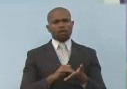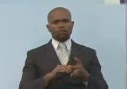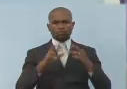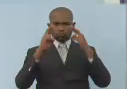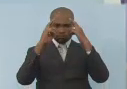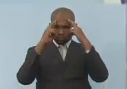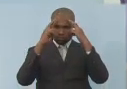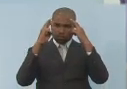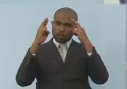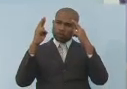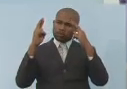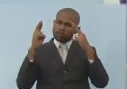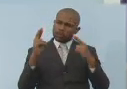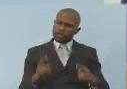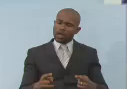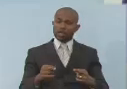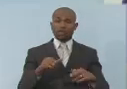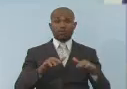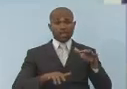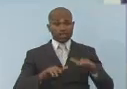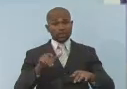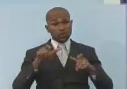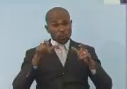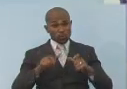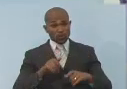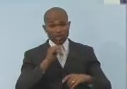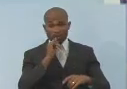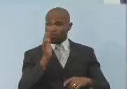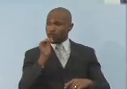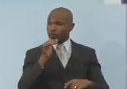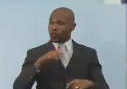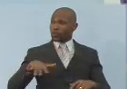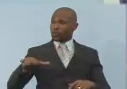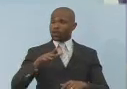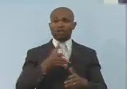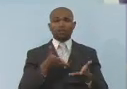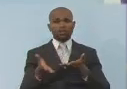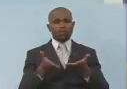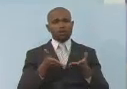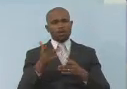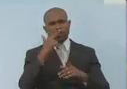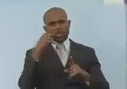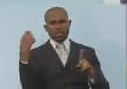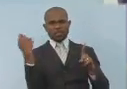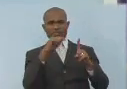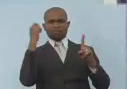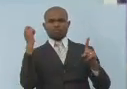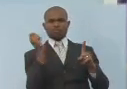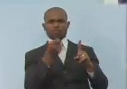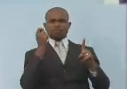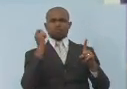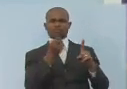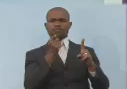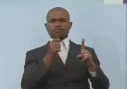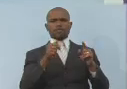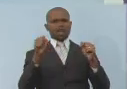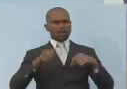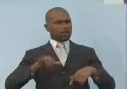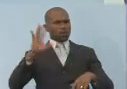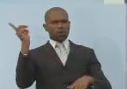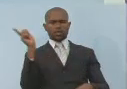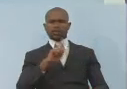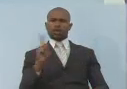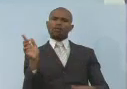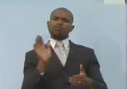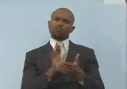respeitado, quando em muitos lugares os funcionários são tratados à base da chibata. E isso aqui não acontece.